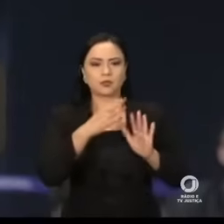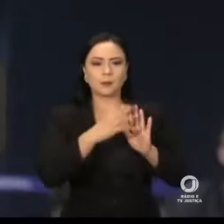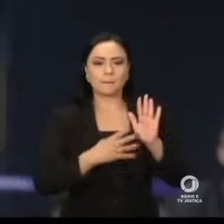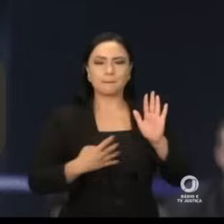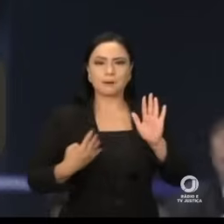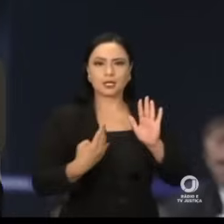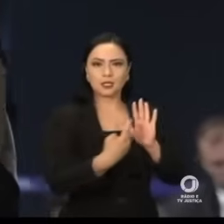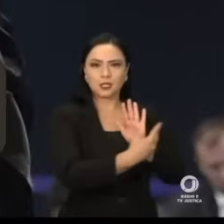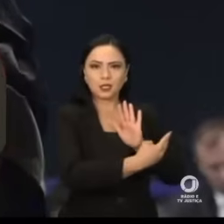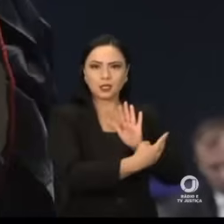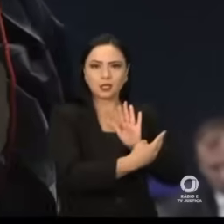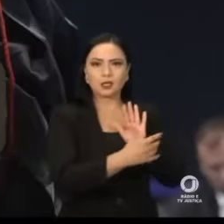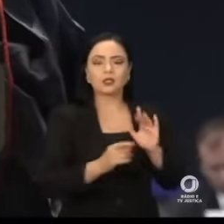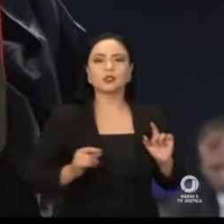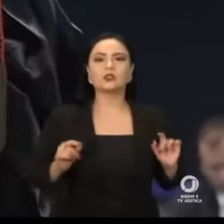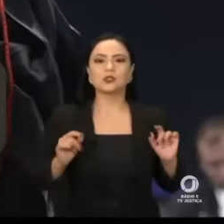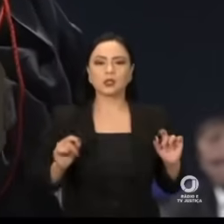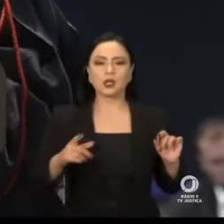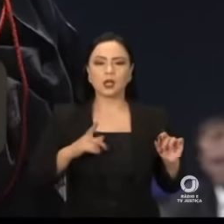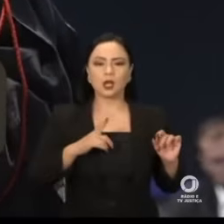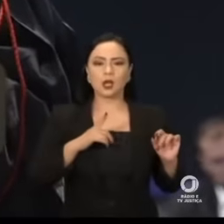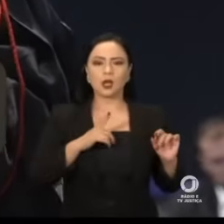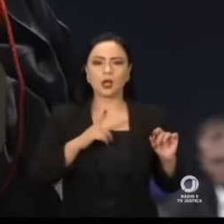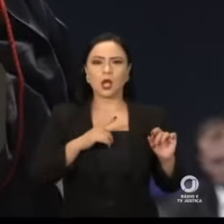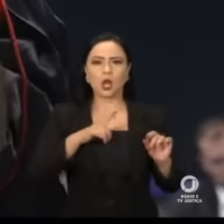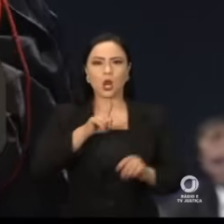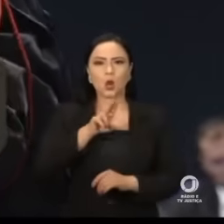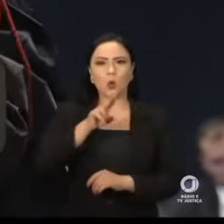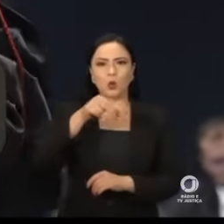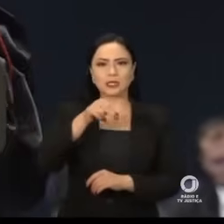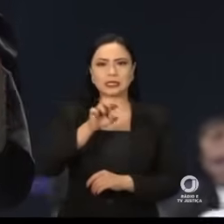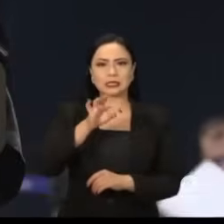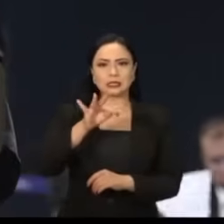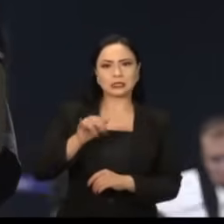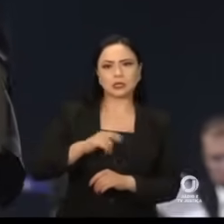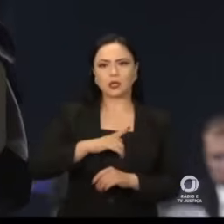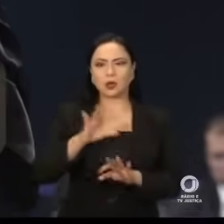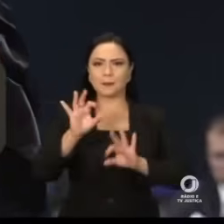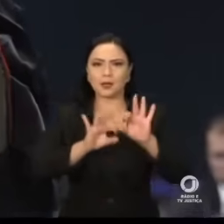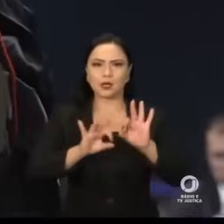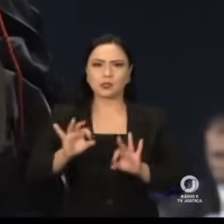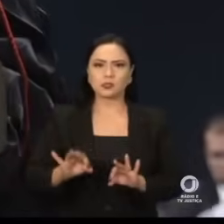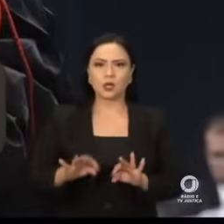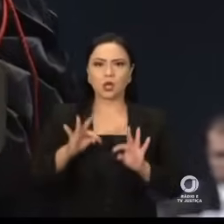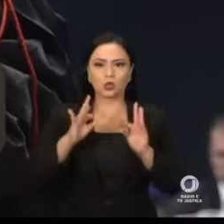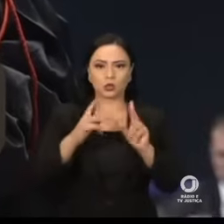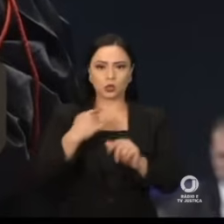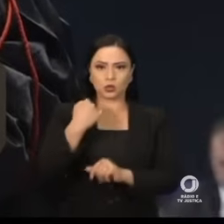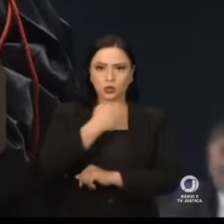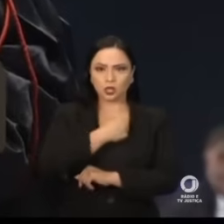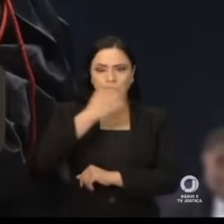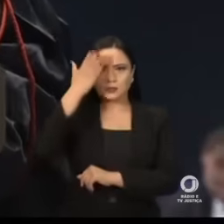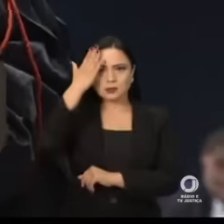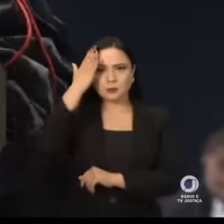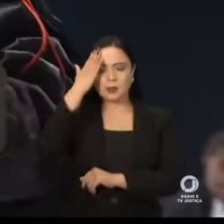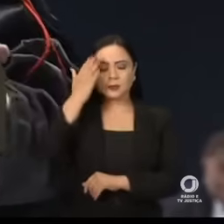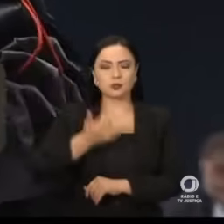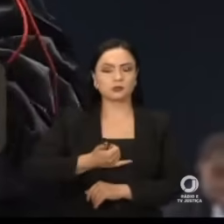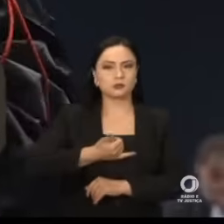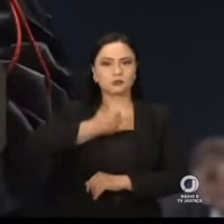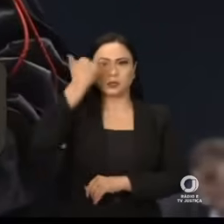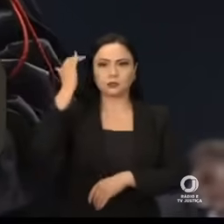de uma operação luneta, e como todos nós sabemos, o trágico episódio